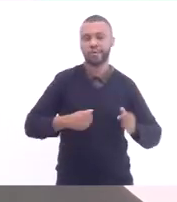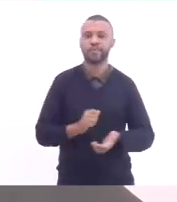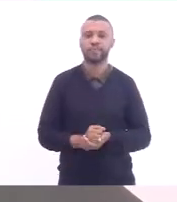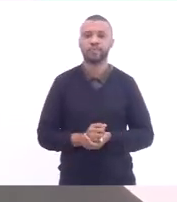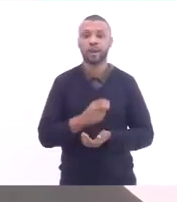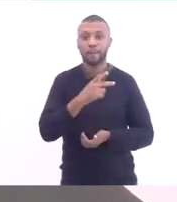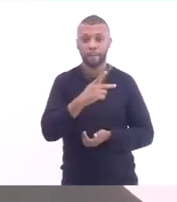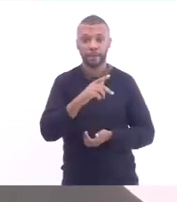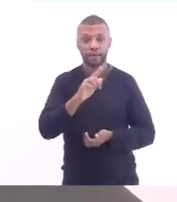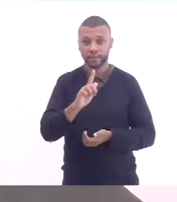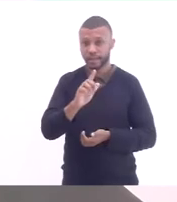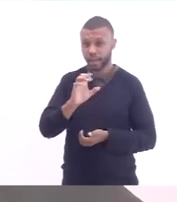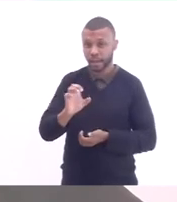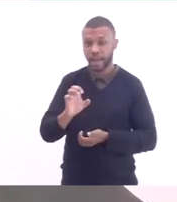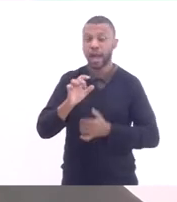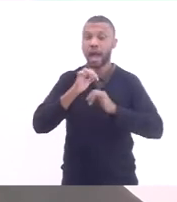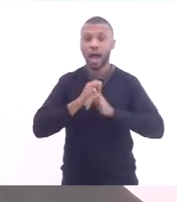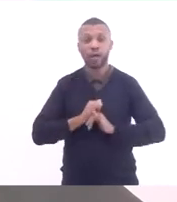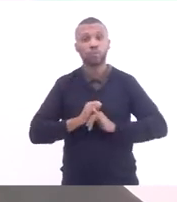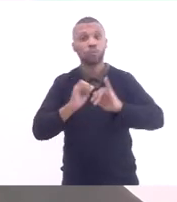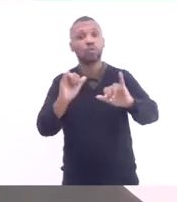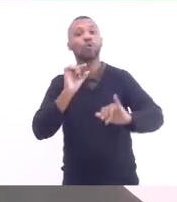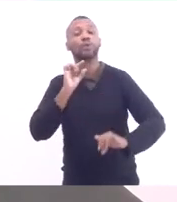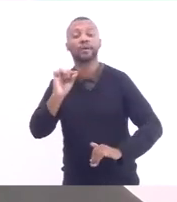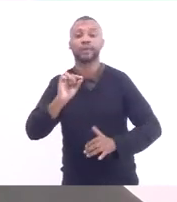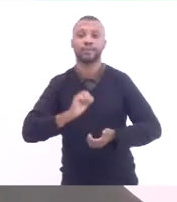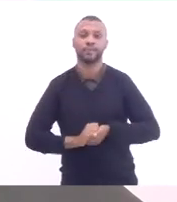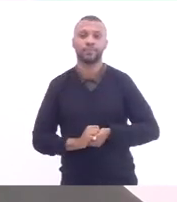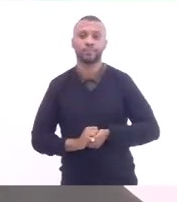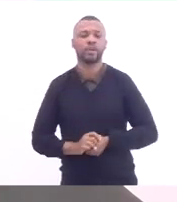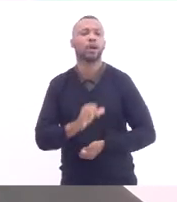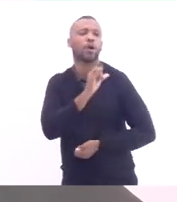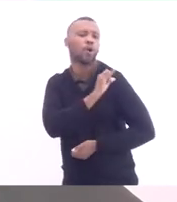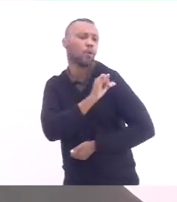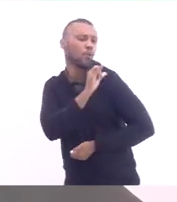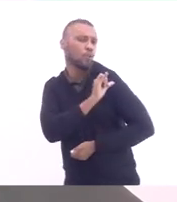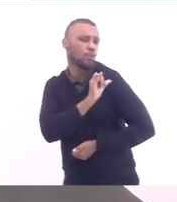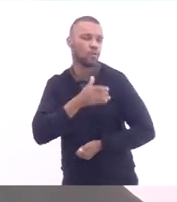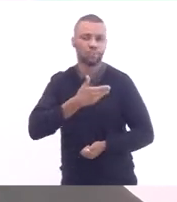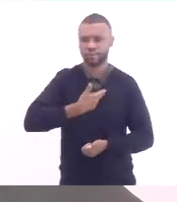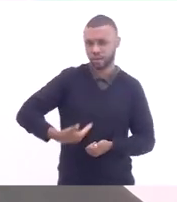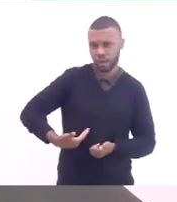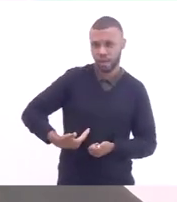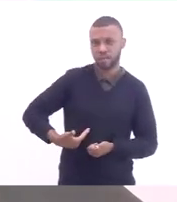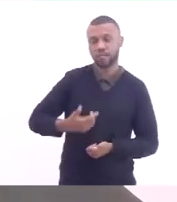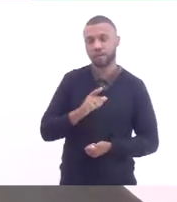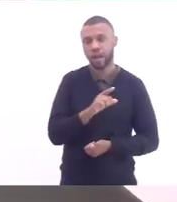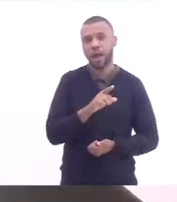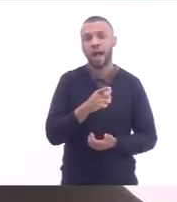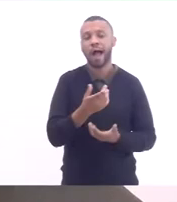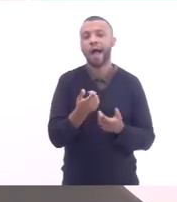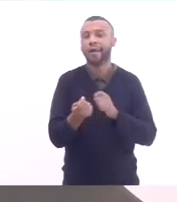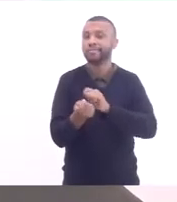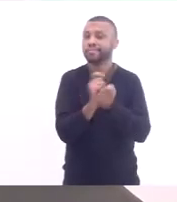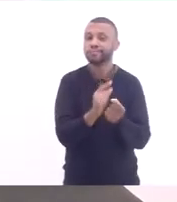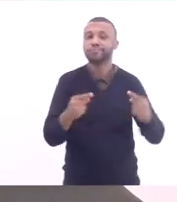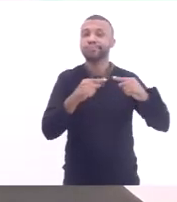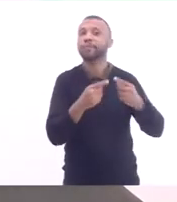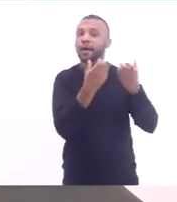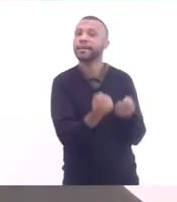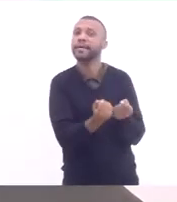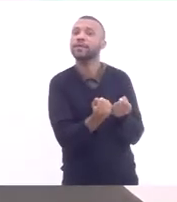anunciou que o Estado estaria aceito já